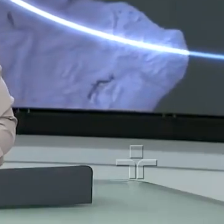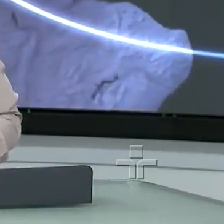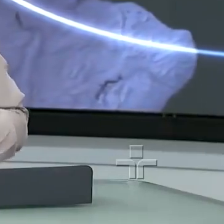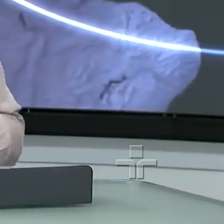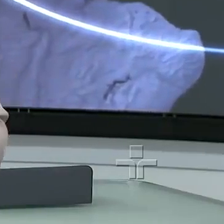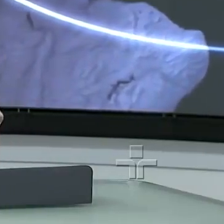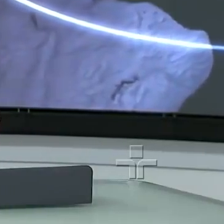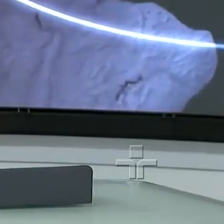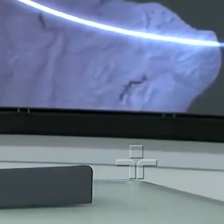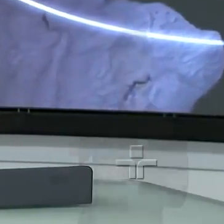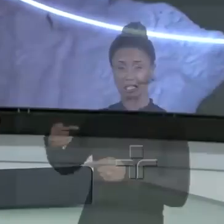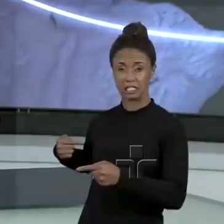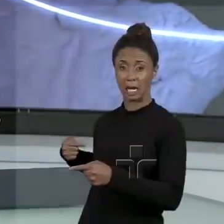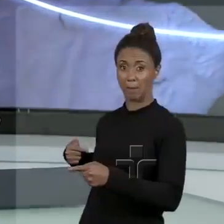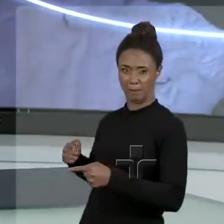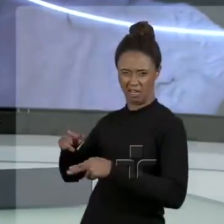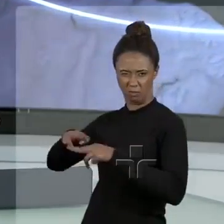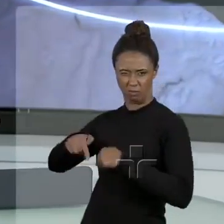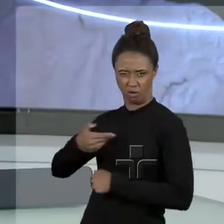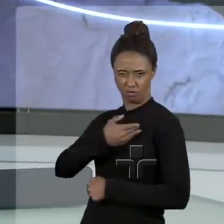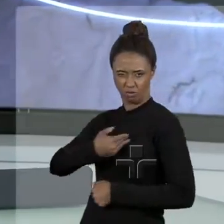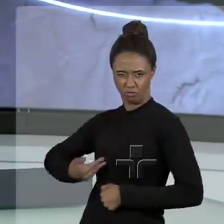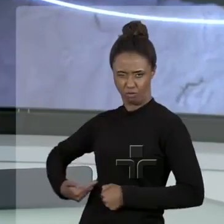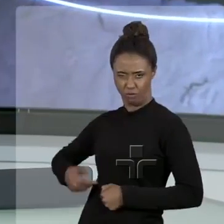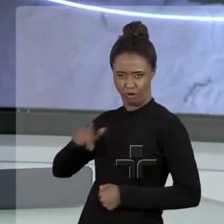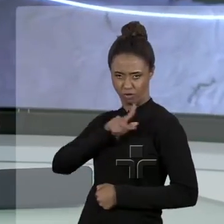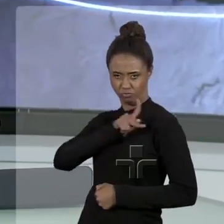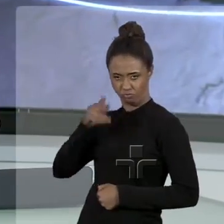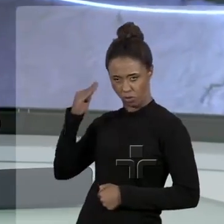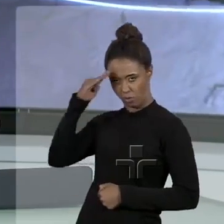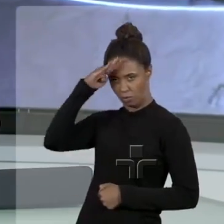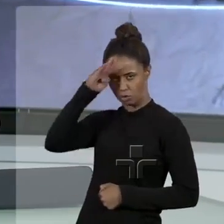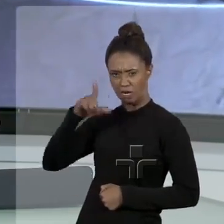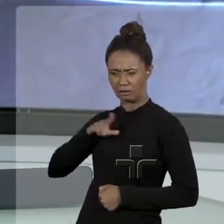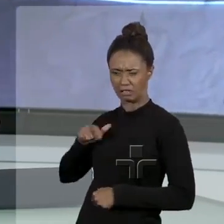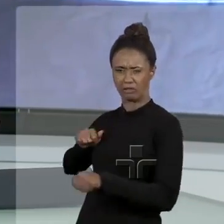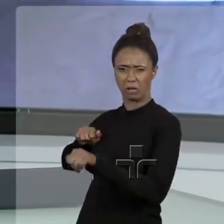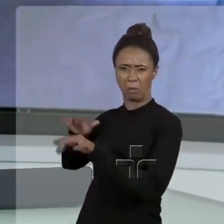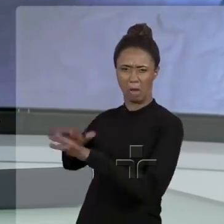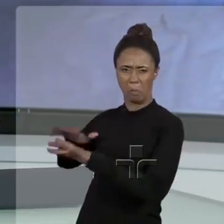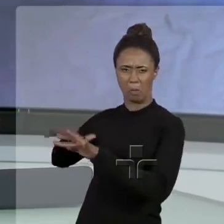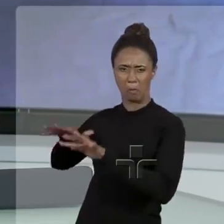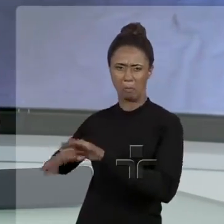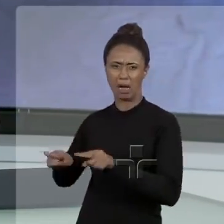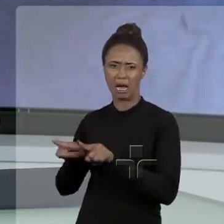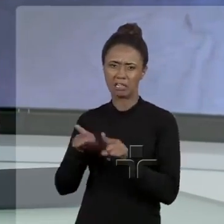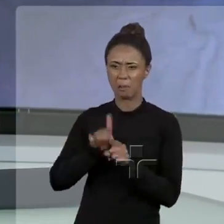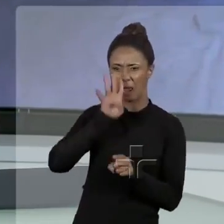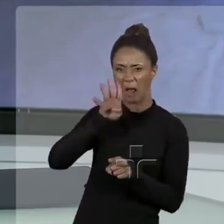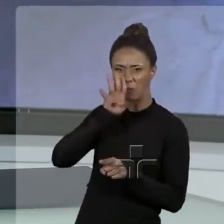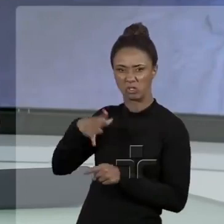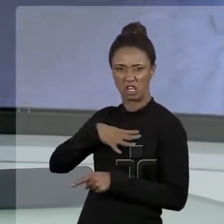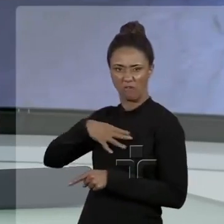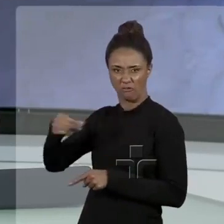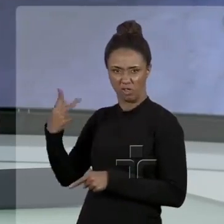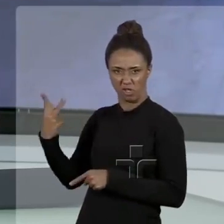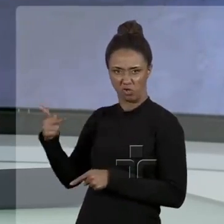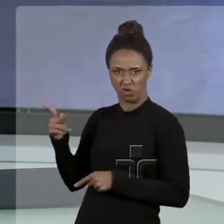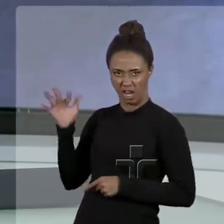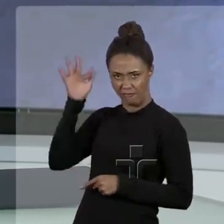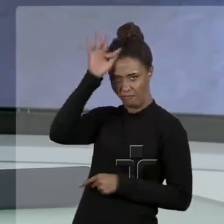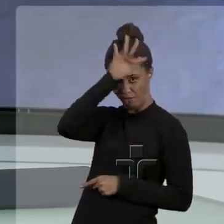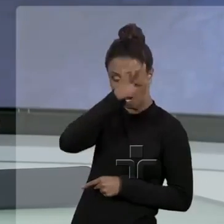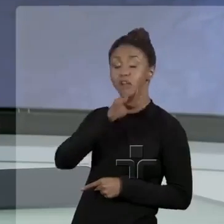A semana conturbada do governo de Jair Bolsonaro, após as manifestações e as acusações contra o seu filho, Flávio Bolsonaro,